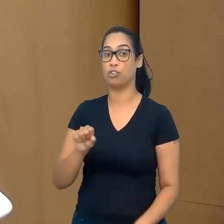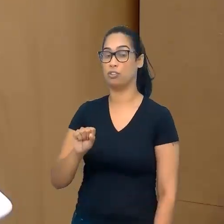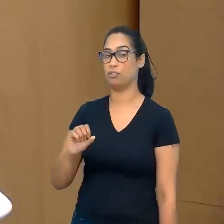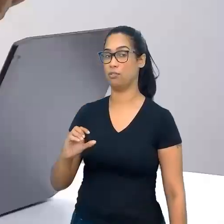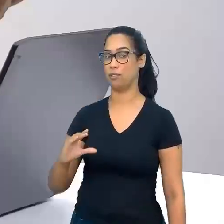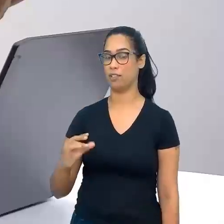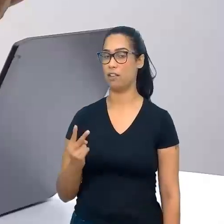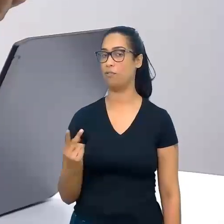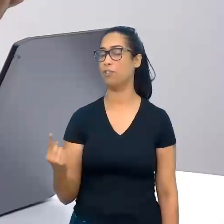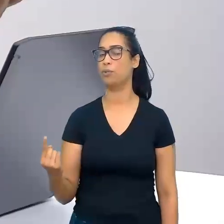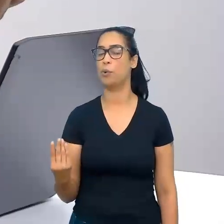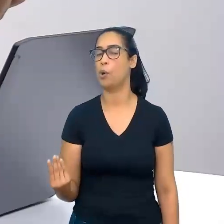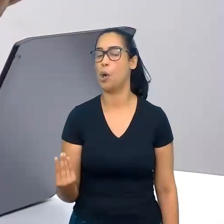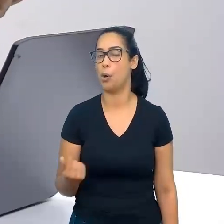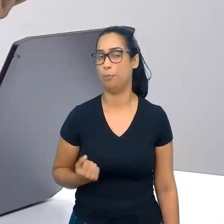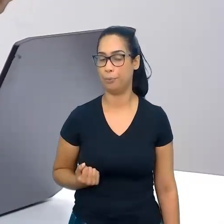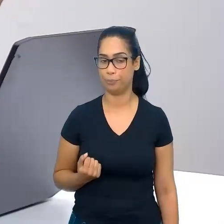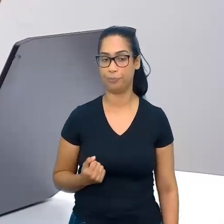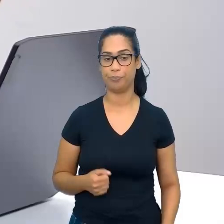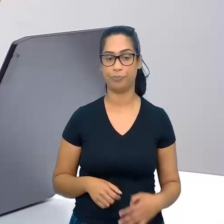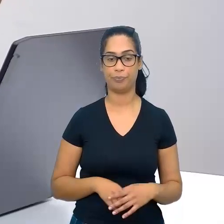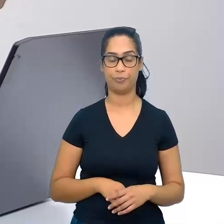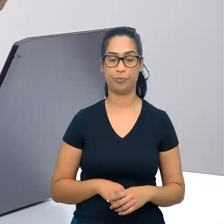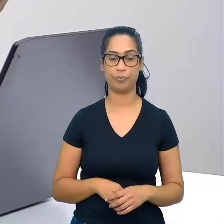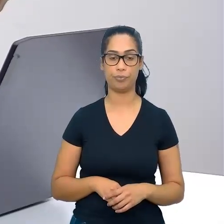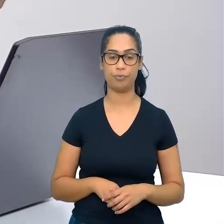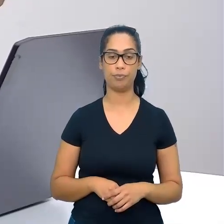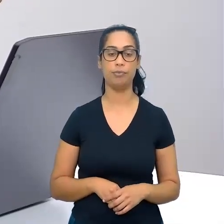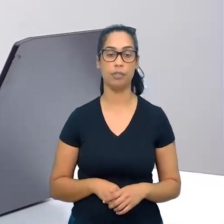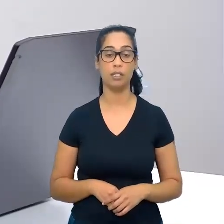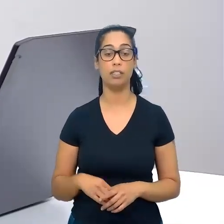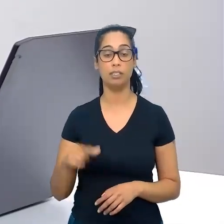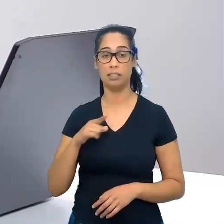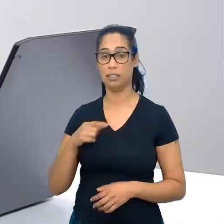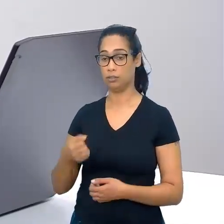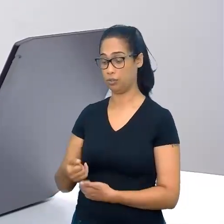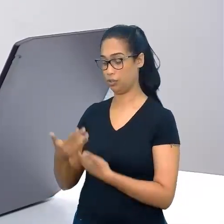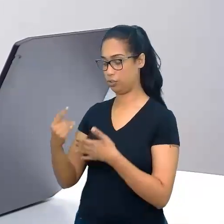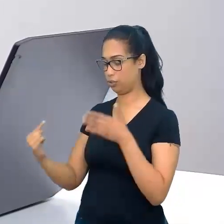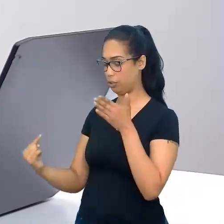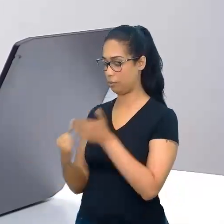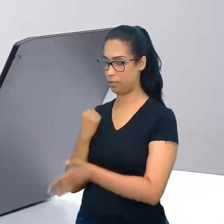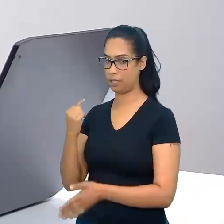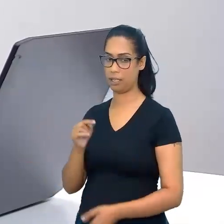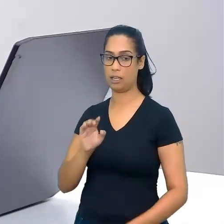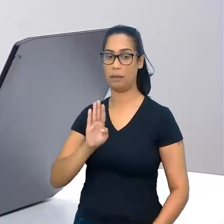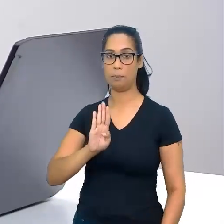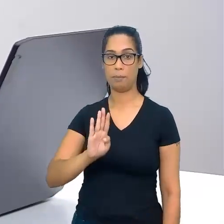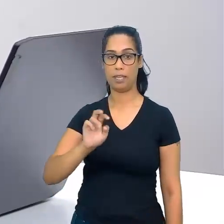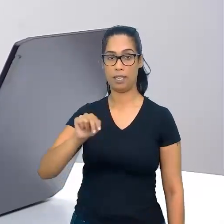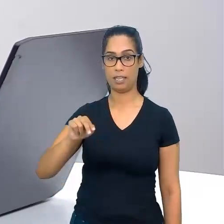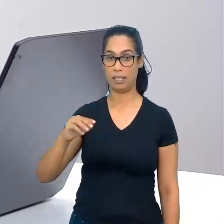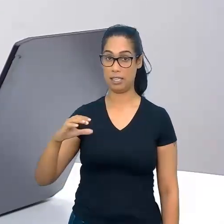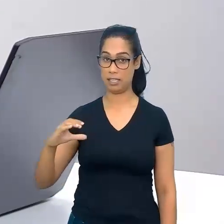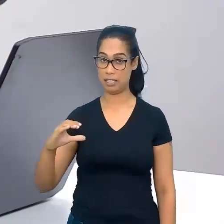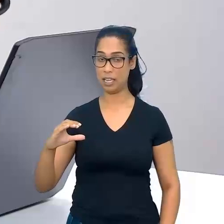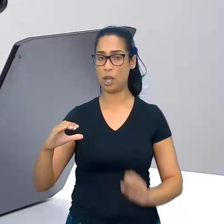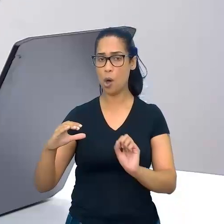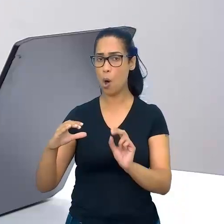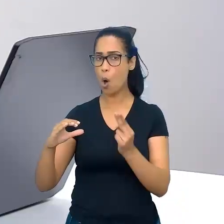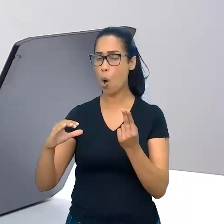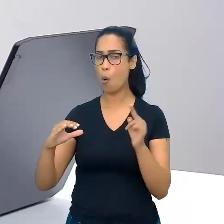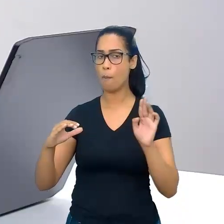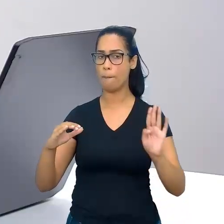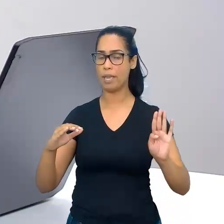uma interromper assim teve uma pergunta interessante é BNC ou bncc então